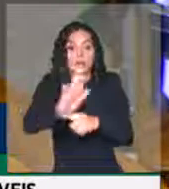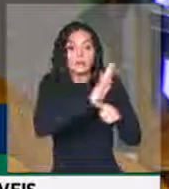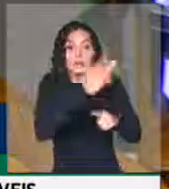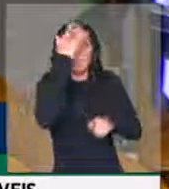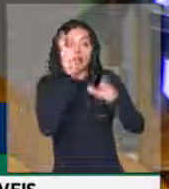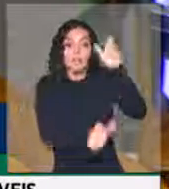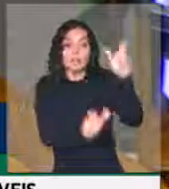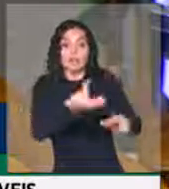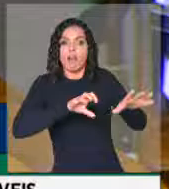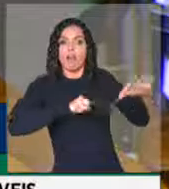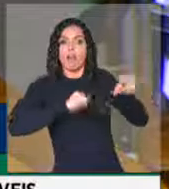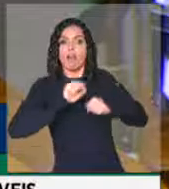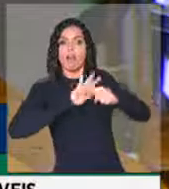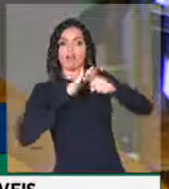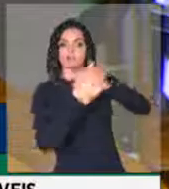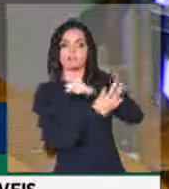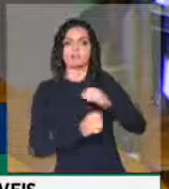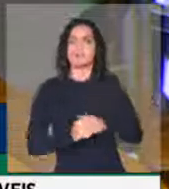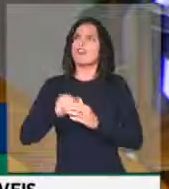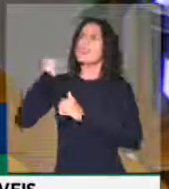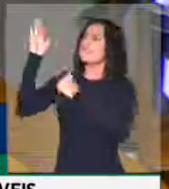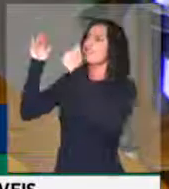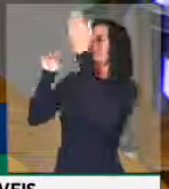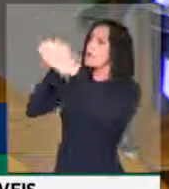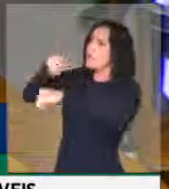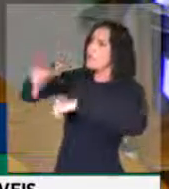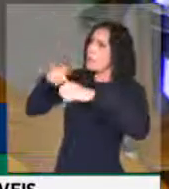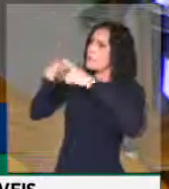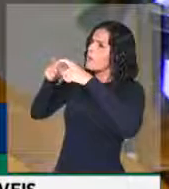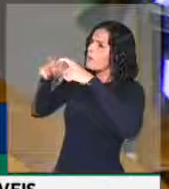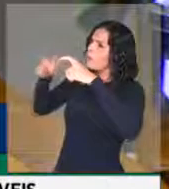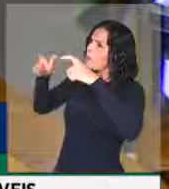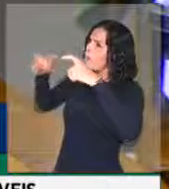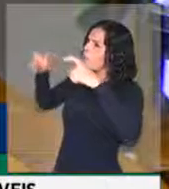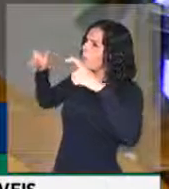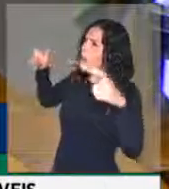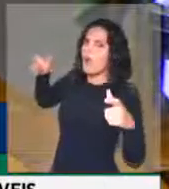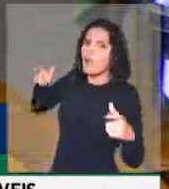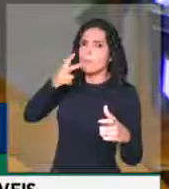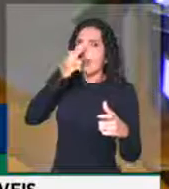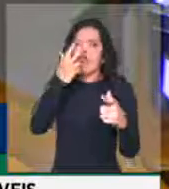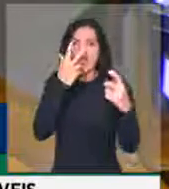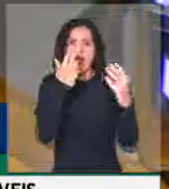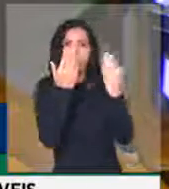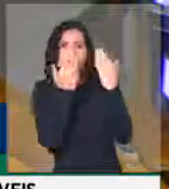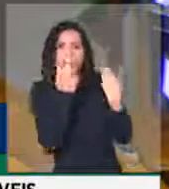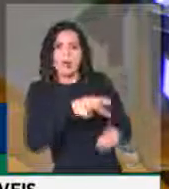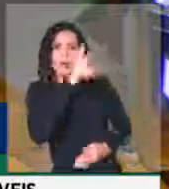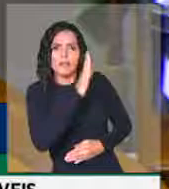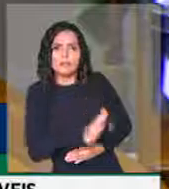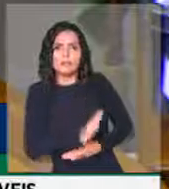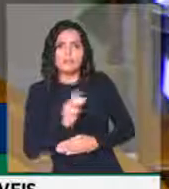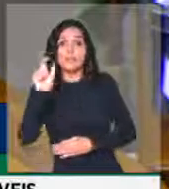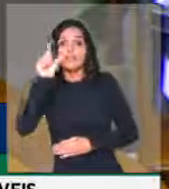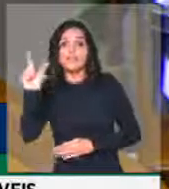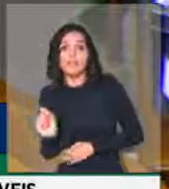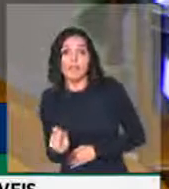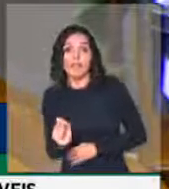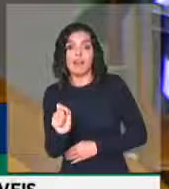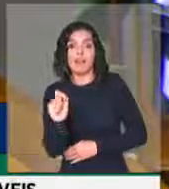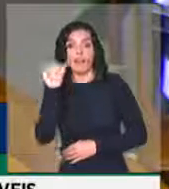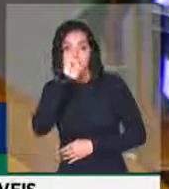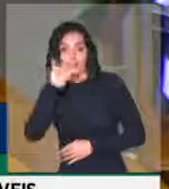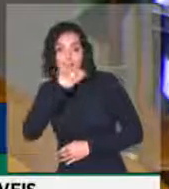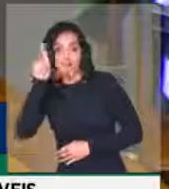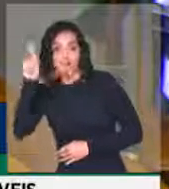nos outros países foi justamente um crescimento geométrico, e a curva do Brasil é muito parecida com a Itália. É claro que o leviano